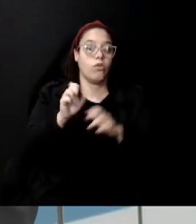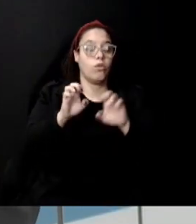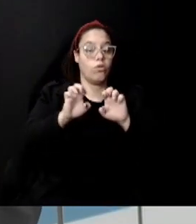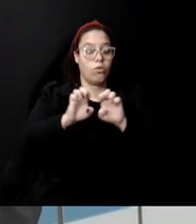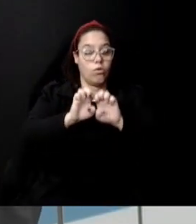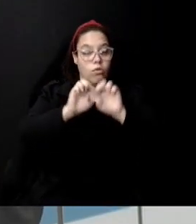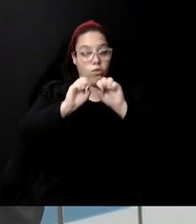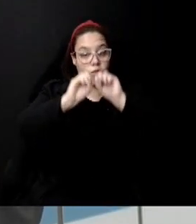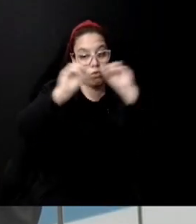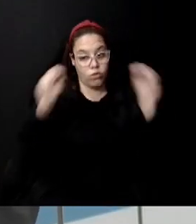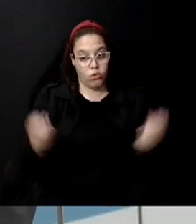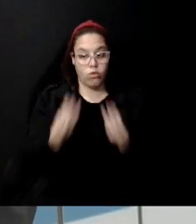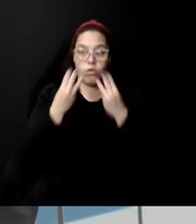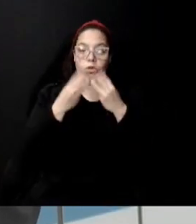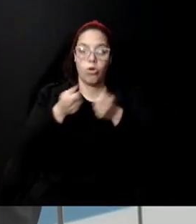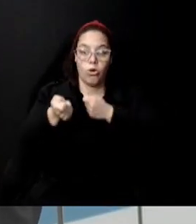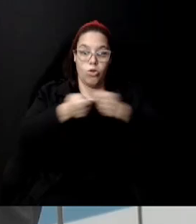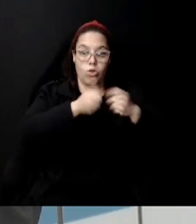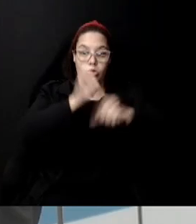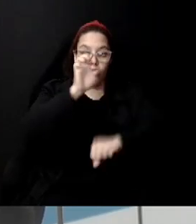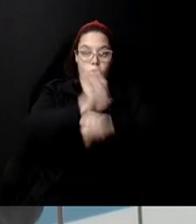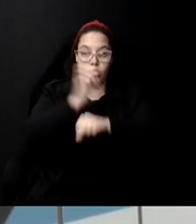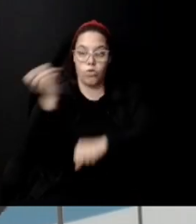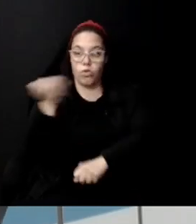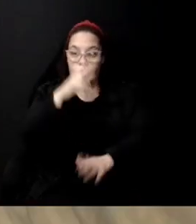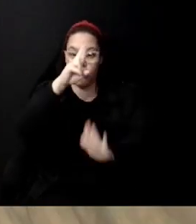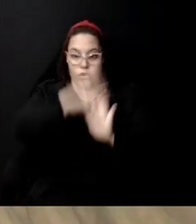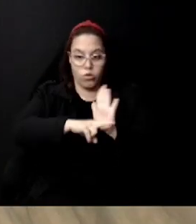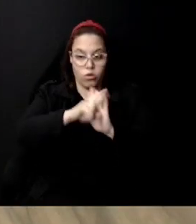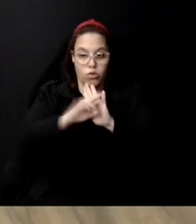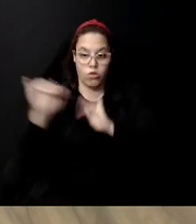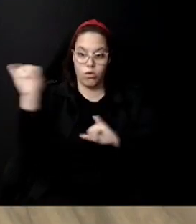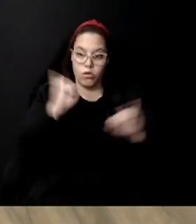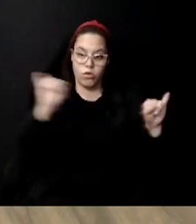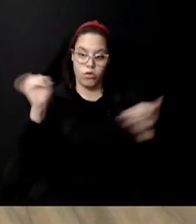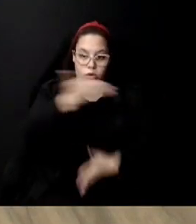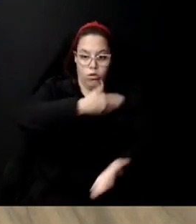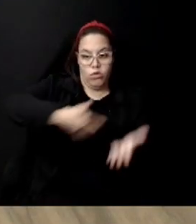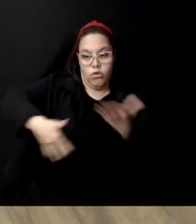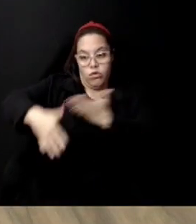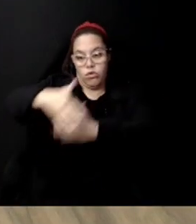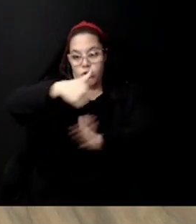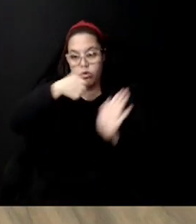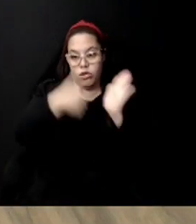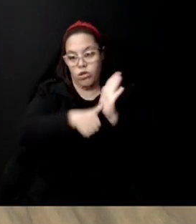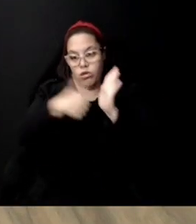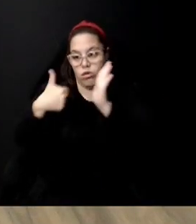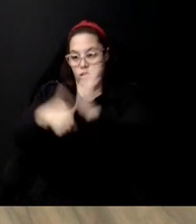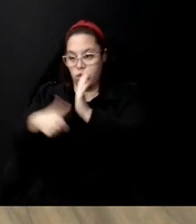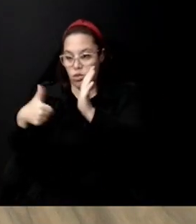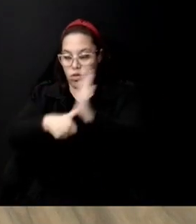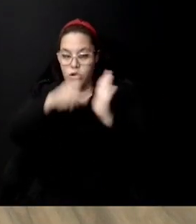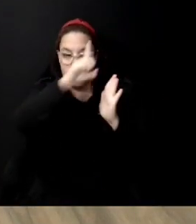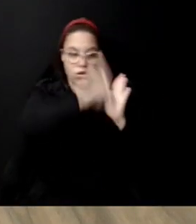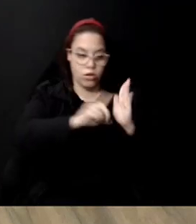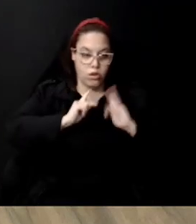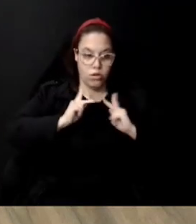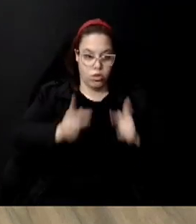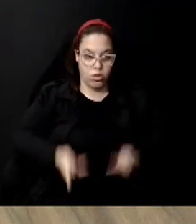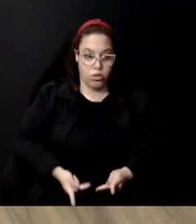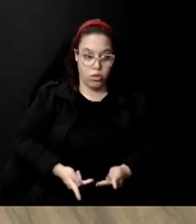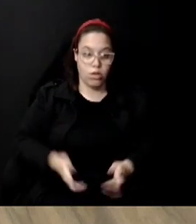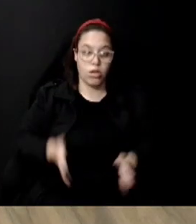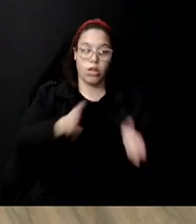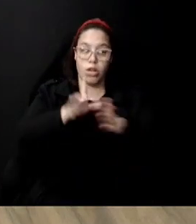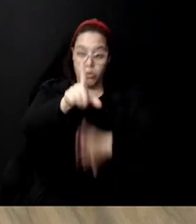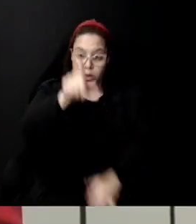Estados e criasse normas internacionais para isso. E os tratados internacionais de direitos humanos estão nesse caminho. Agora,